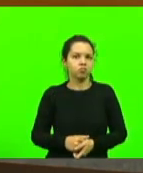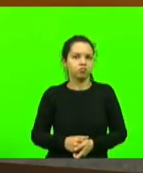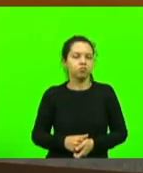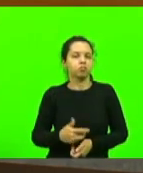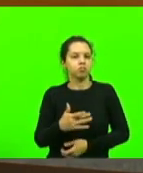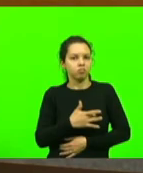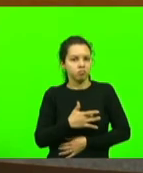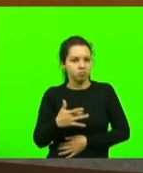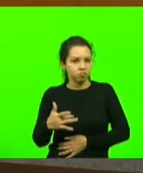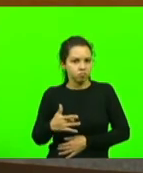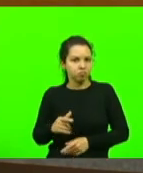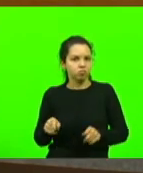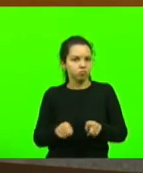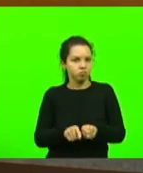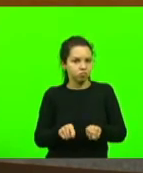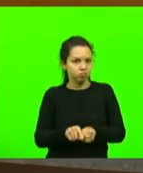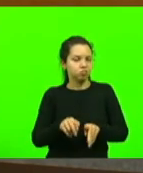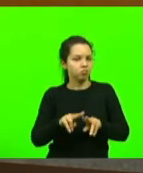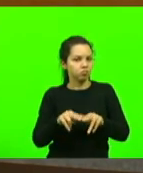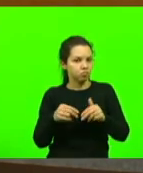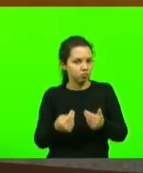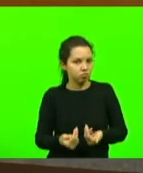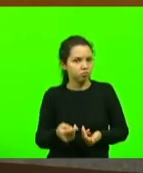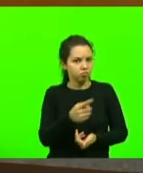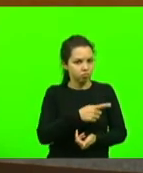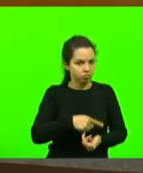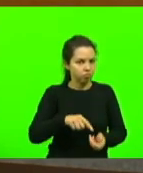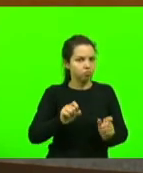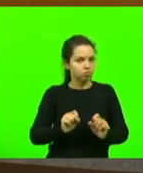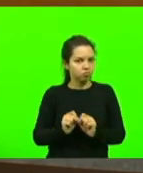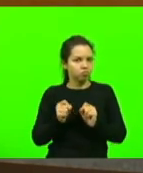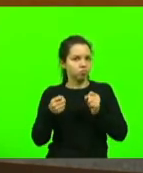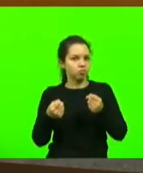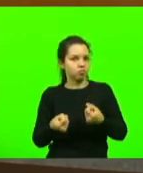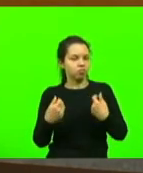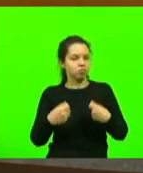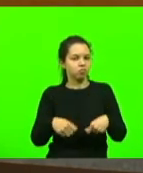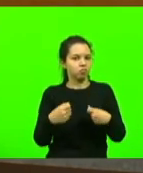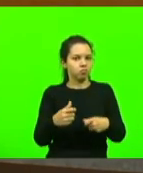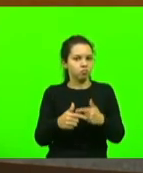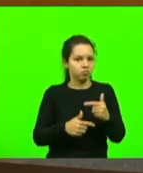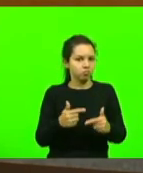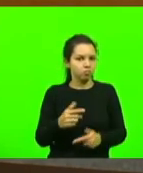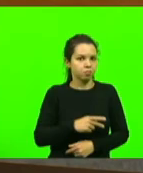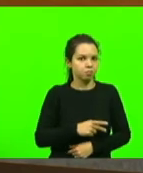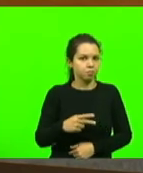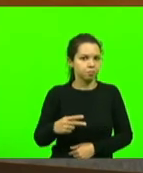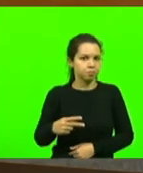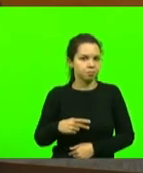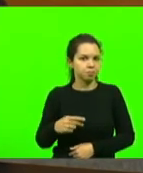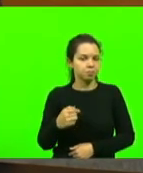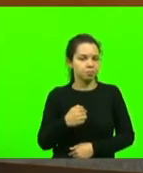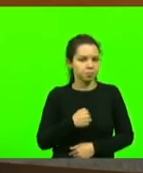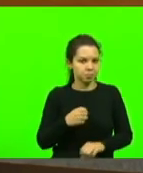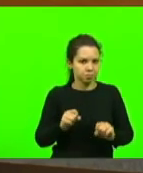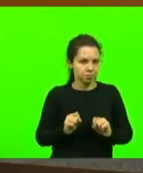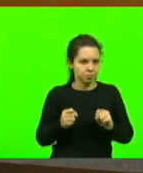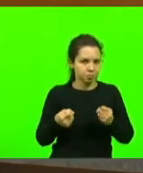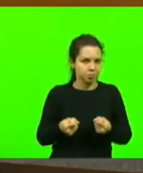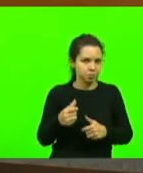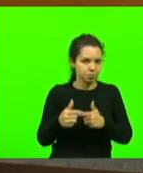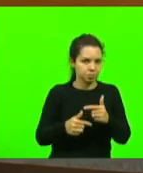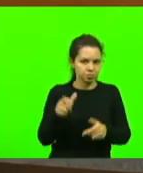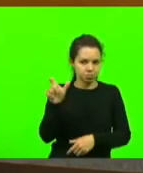saúde a então por isso que nós temos que defender o serviço público eu não estou aqui defendendo ou